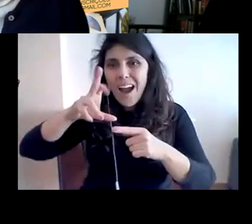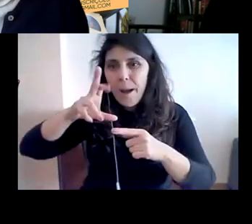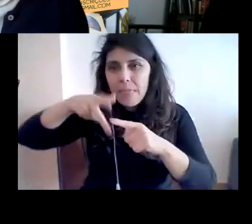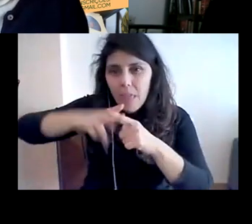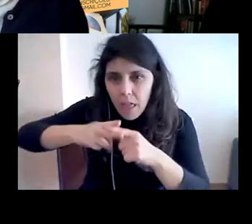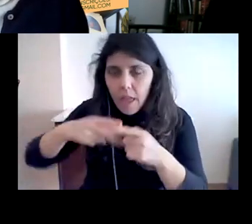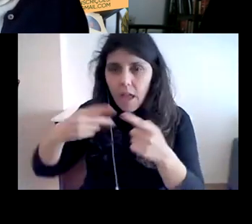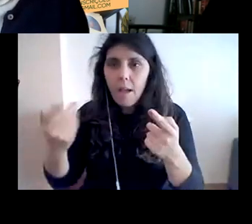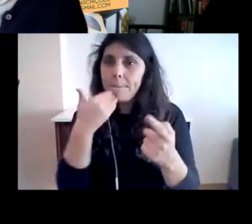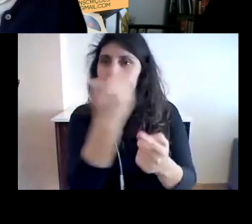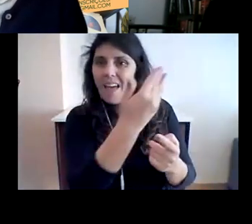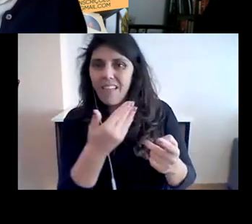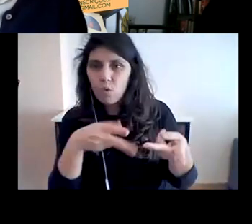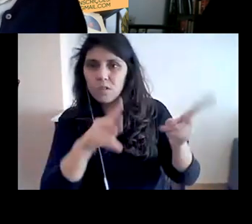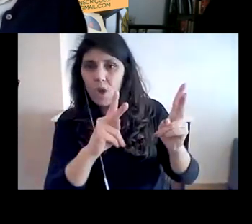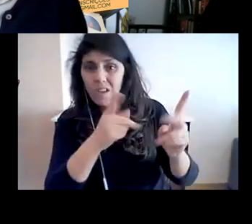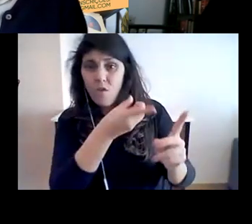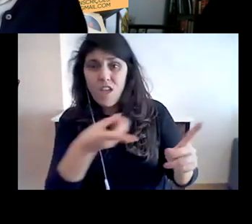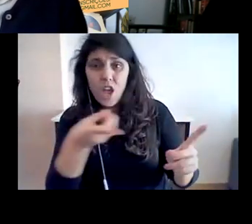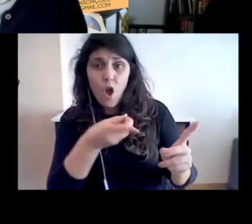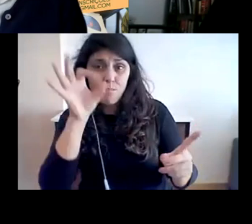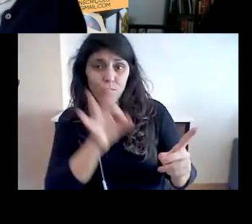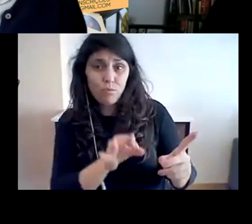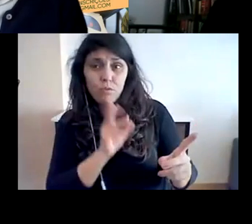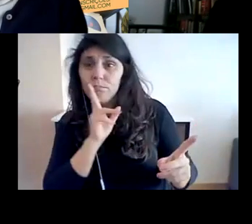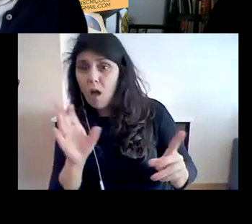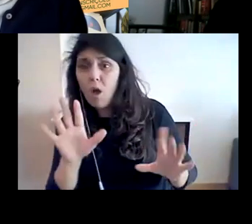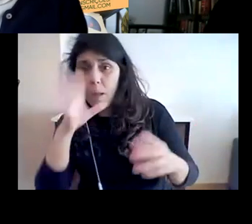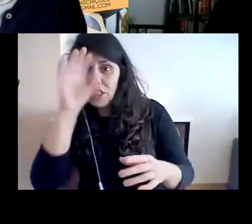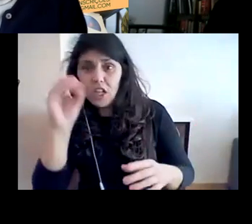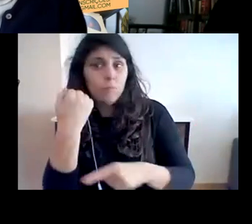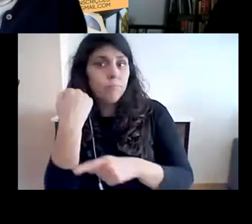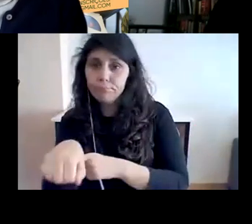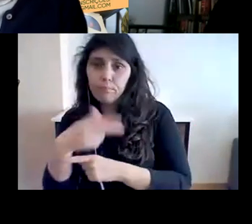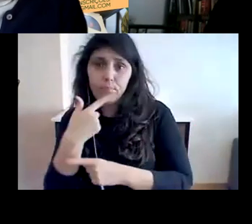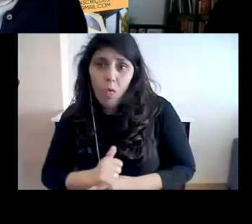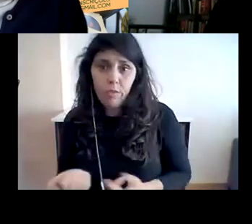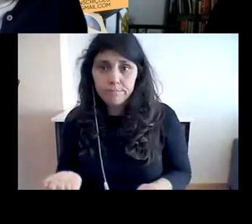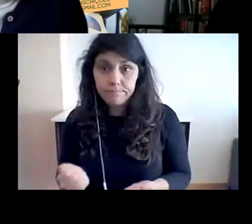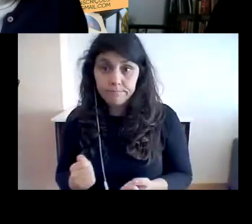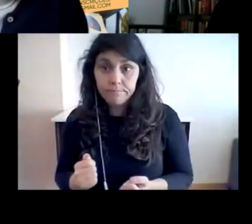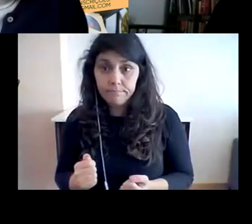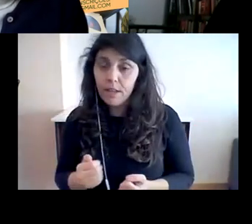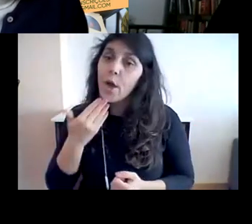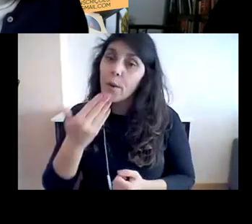autorização, e a resposta 99% das vezes do Ministério é não pode ser. Obrigada, Alexandre. Sim,